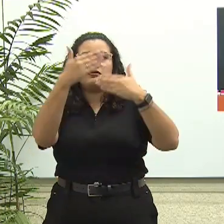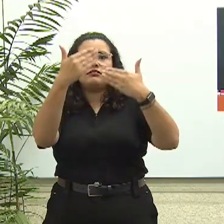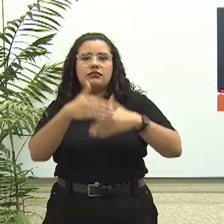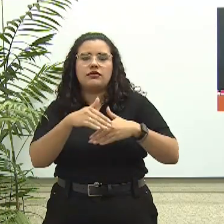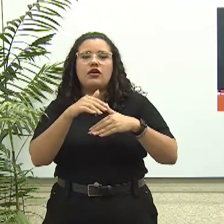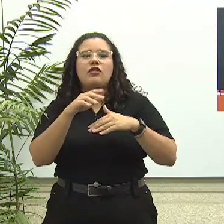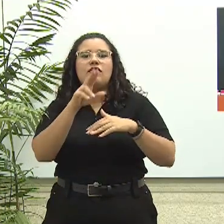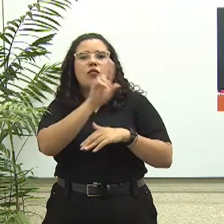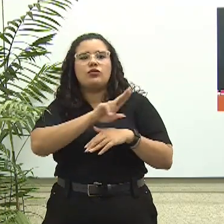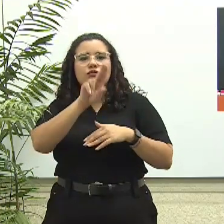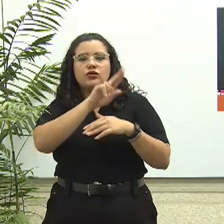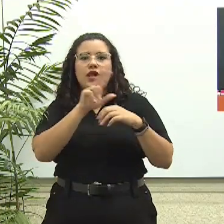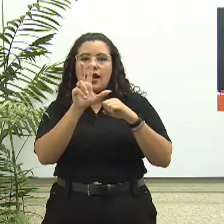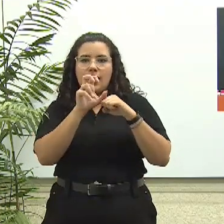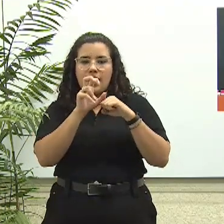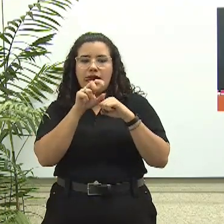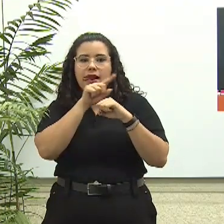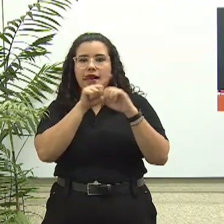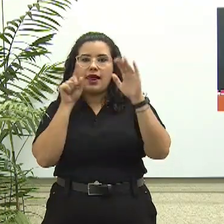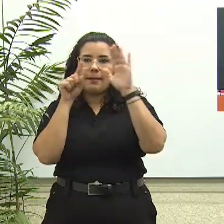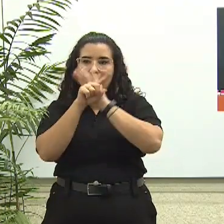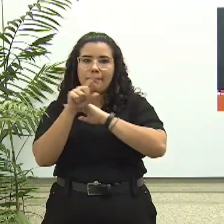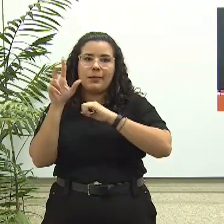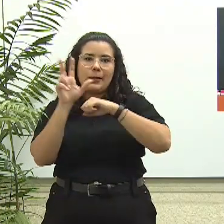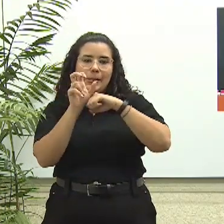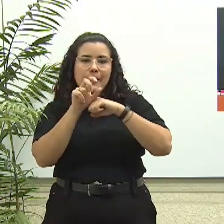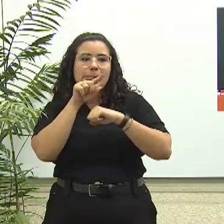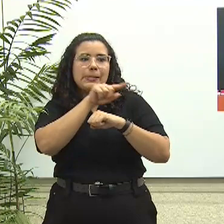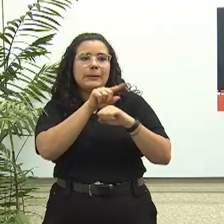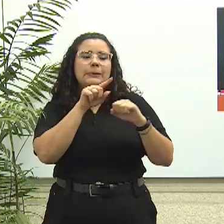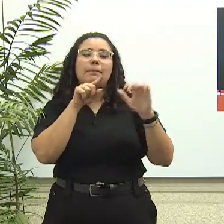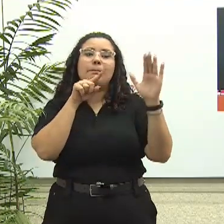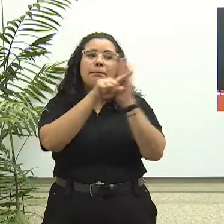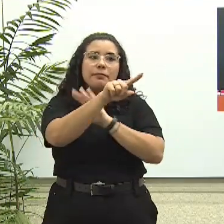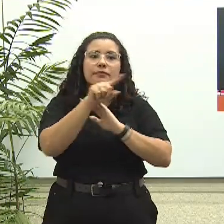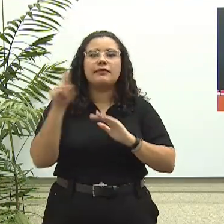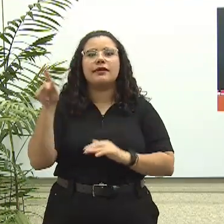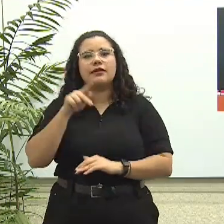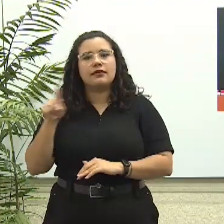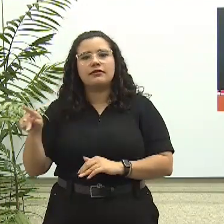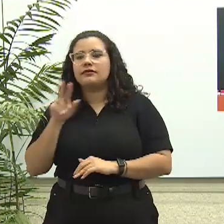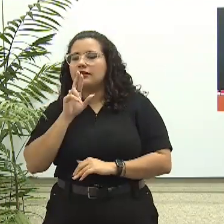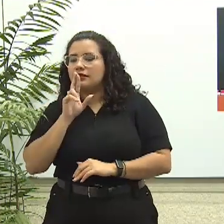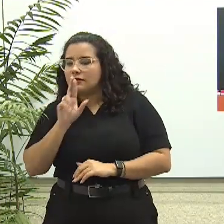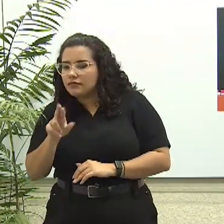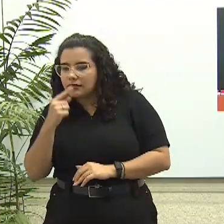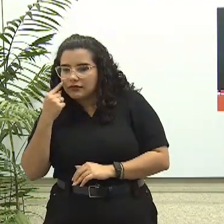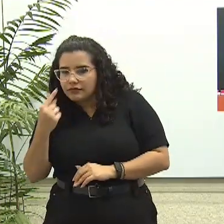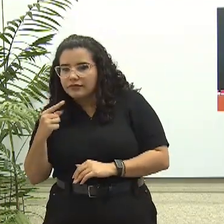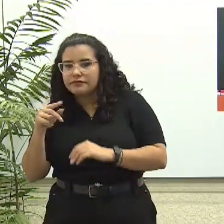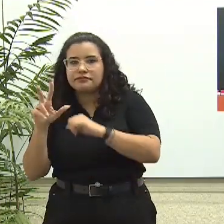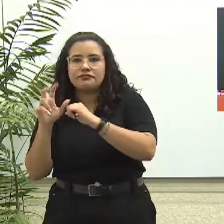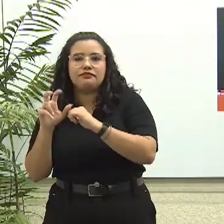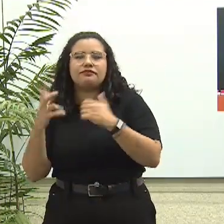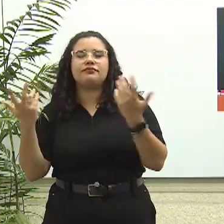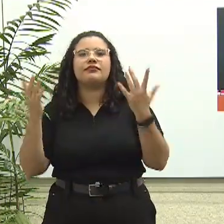eh a pergunta feita pelo chat GPT o aluno faz a prova no chat GPT e o professor corrige no chat GPT né o ao final a parte debaixo do